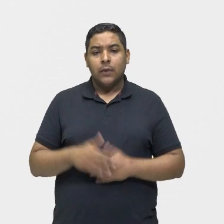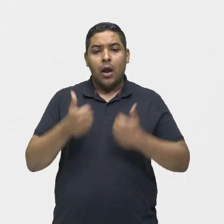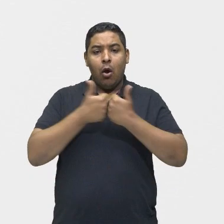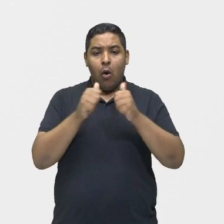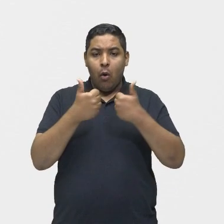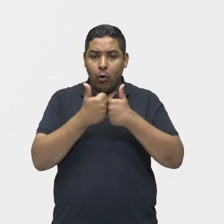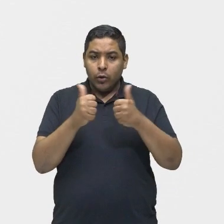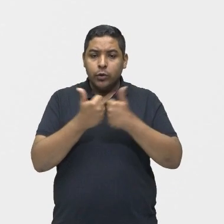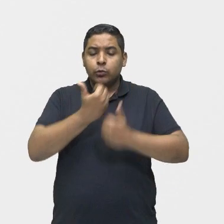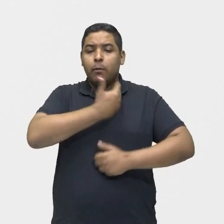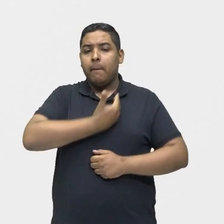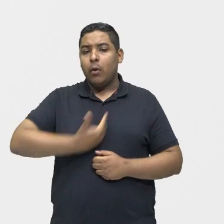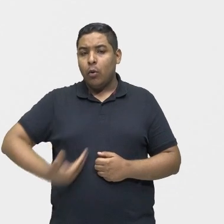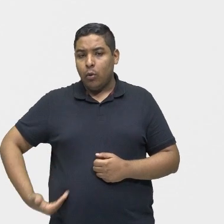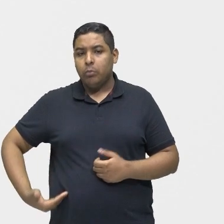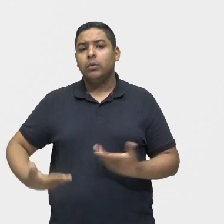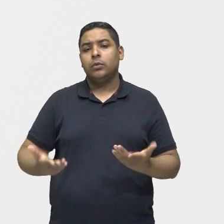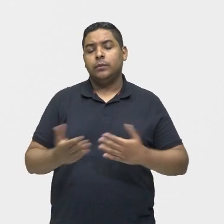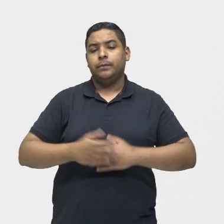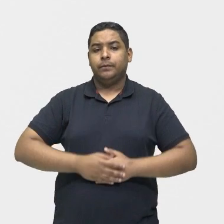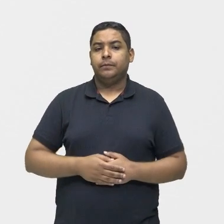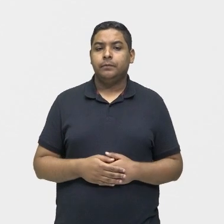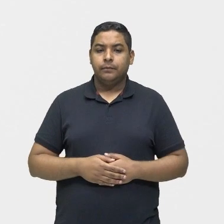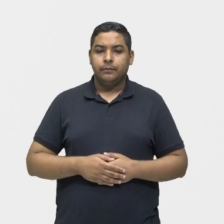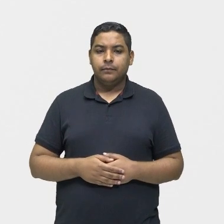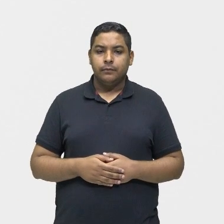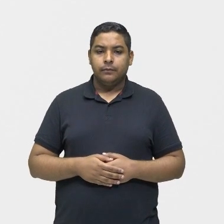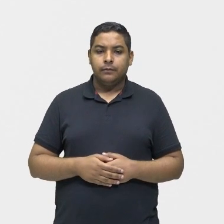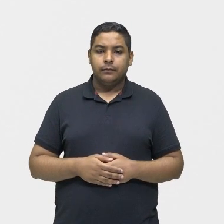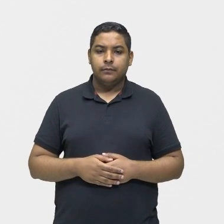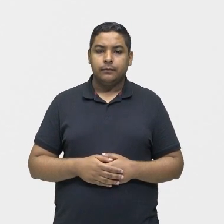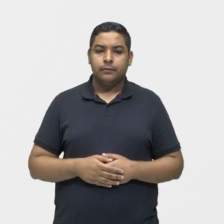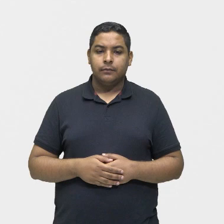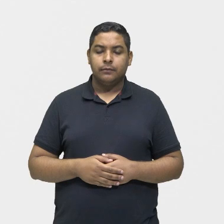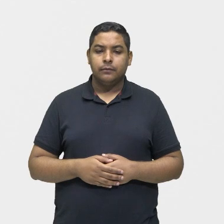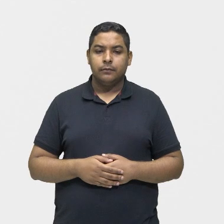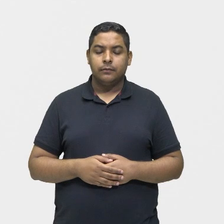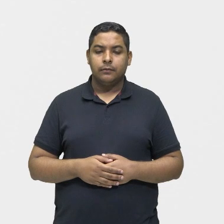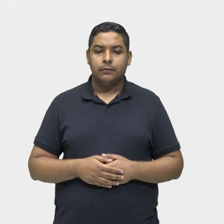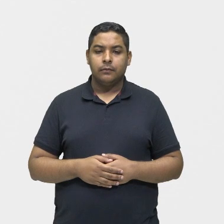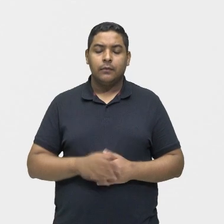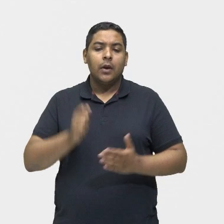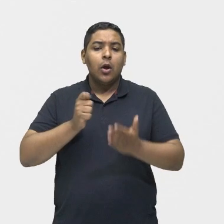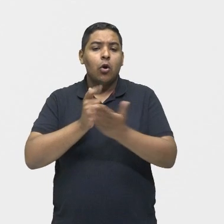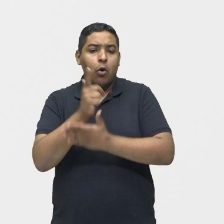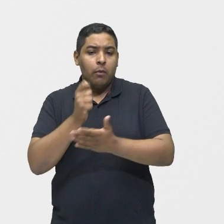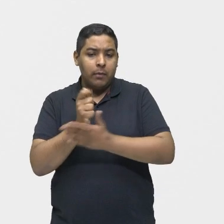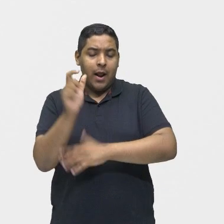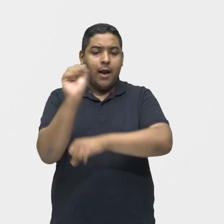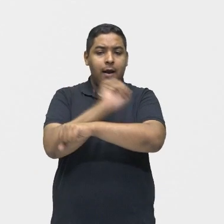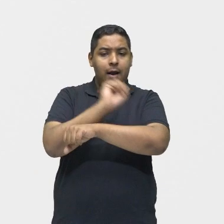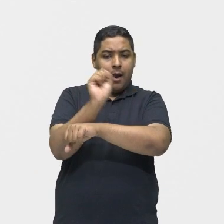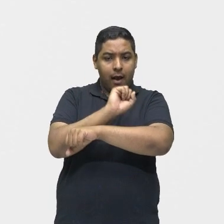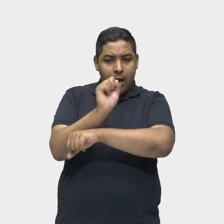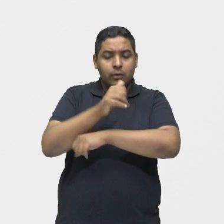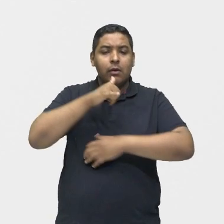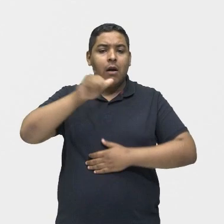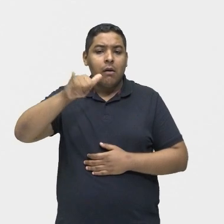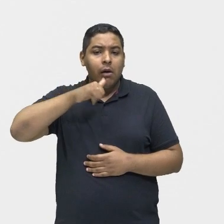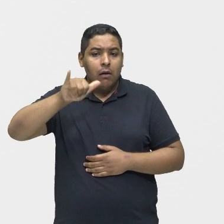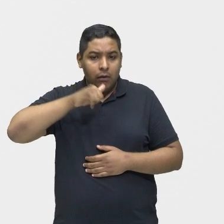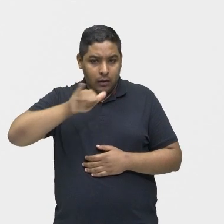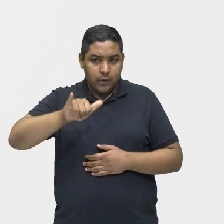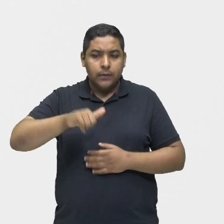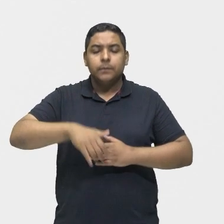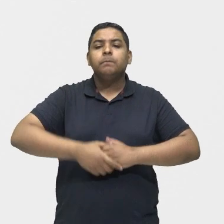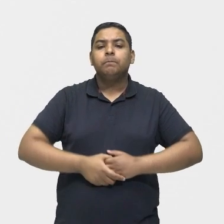também de reduzir o efeito estufa. Aí nós temos buying electric cars, né, comprar carros elétricos, né, outra